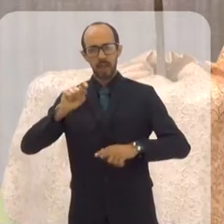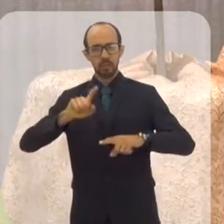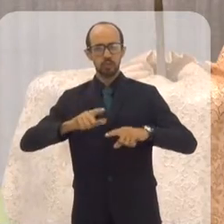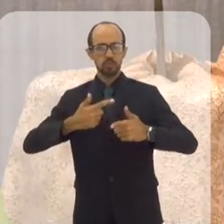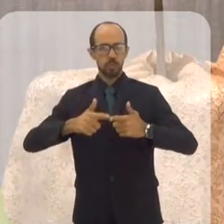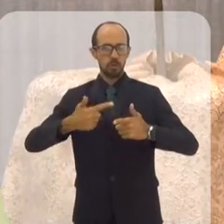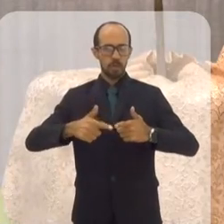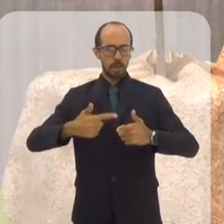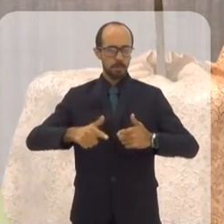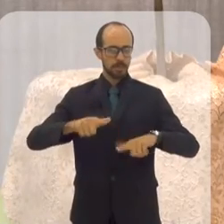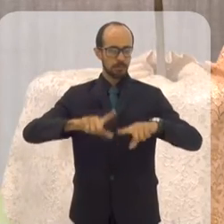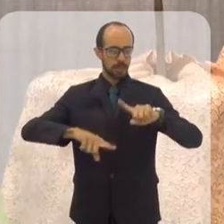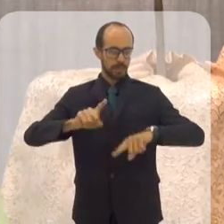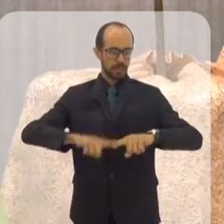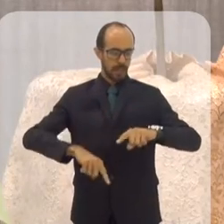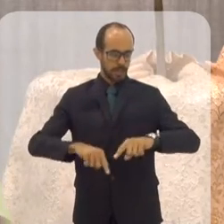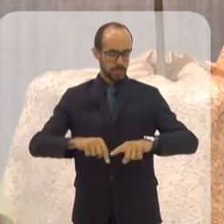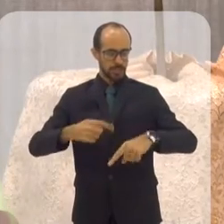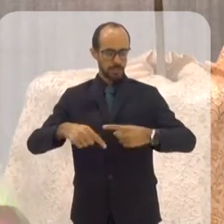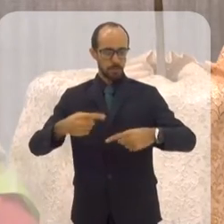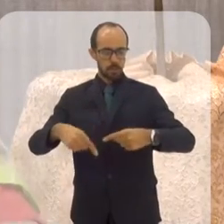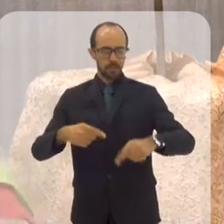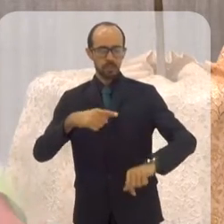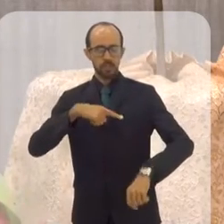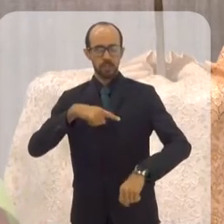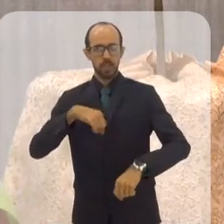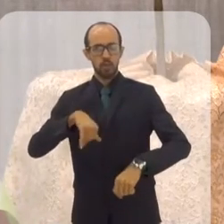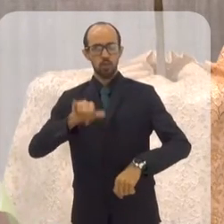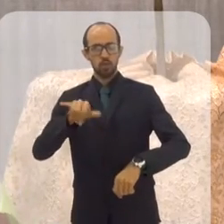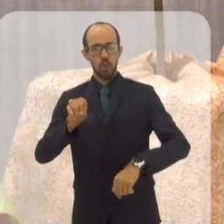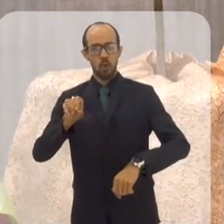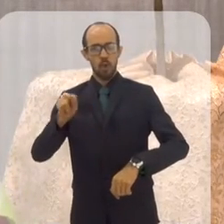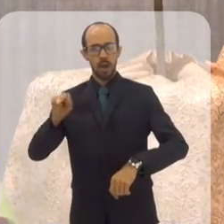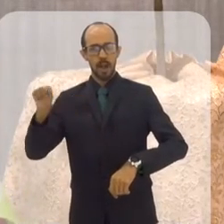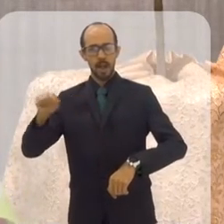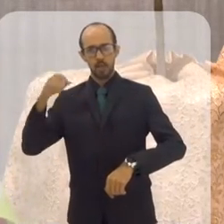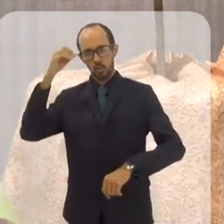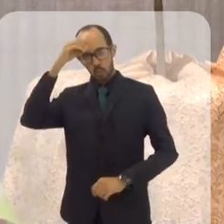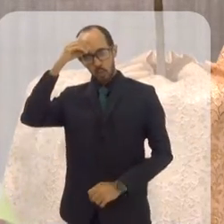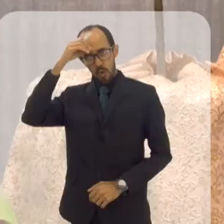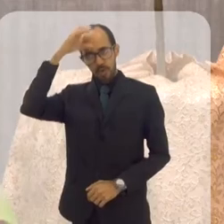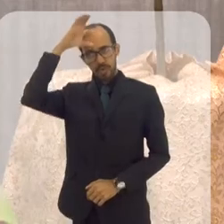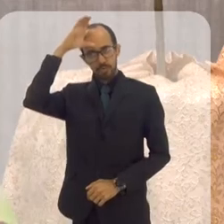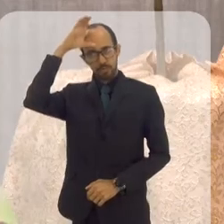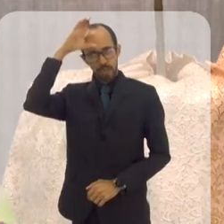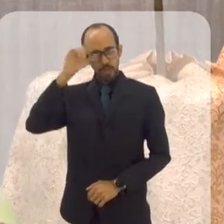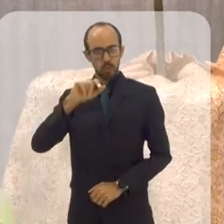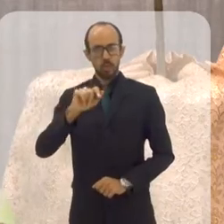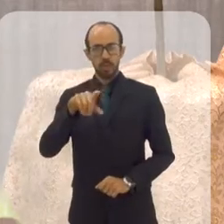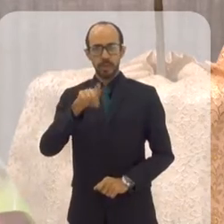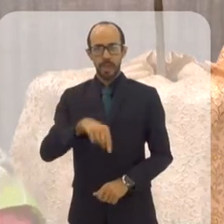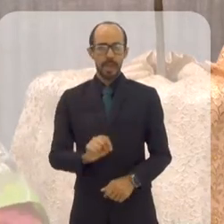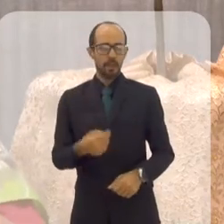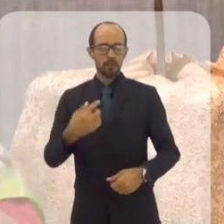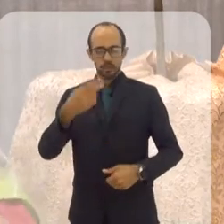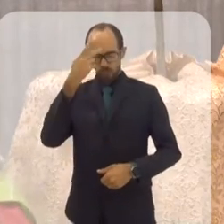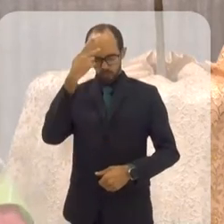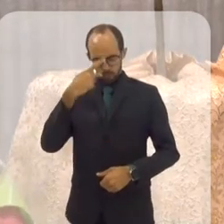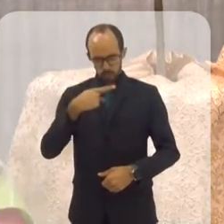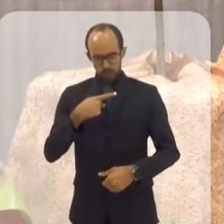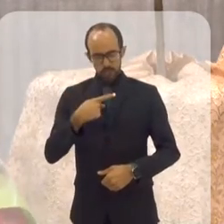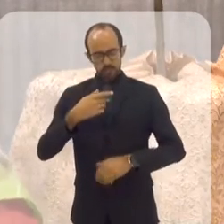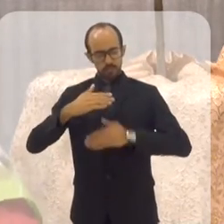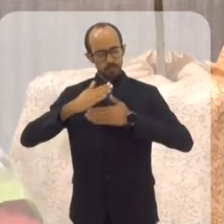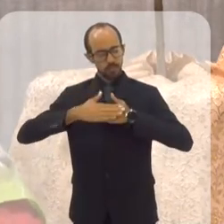tratar de questões materiais simplesmente depois a gente galga o yoga do conhecimento que a gente chama de Biano yoga onde você vai